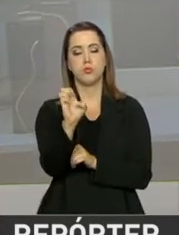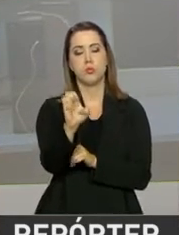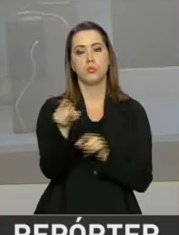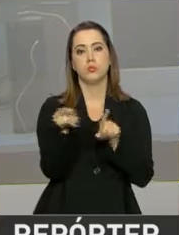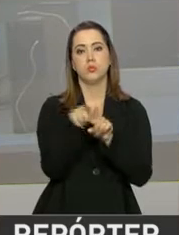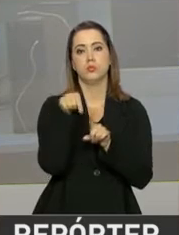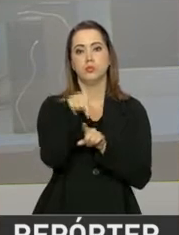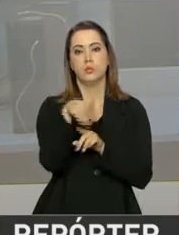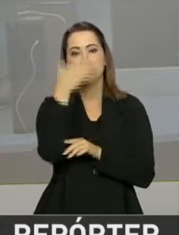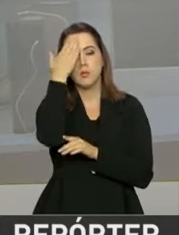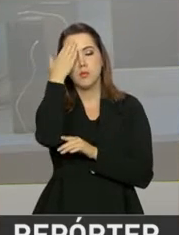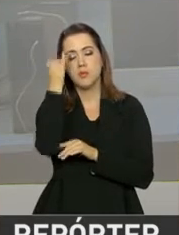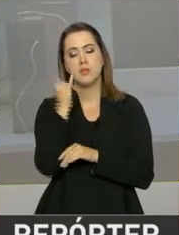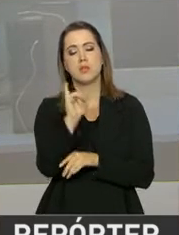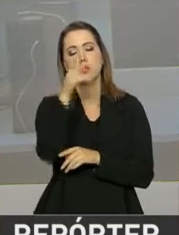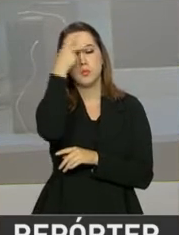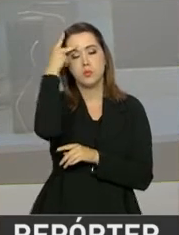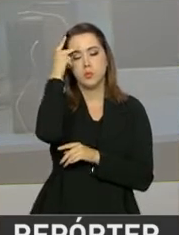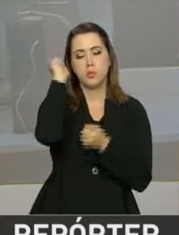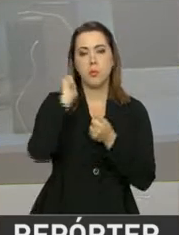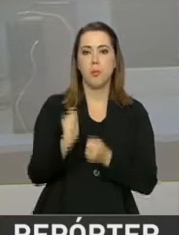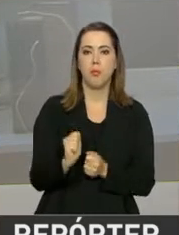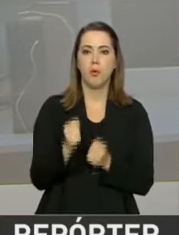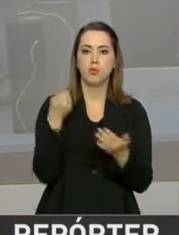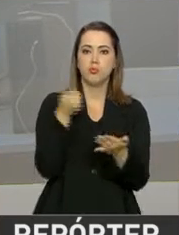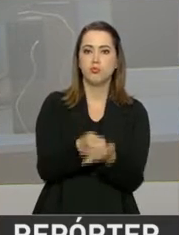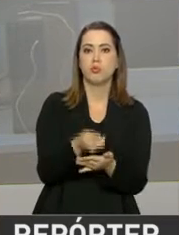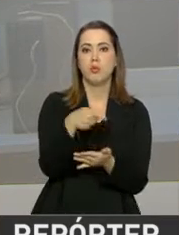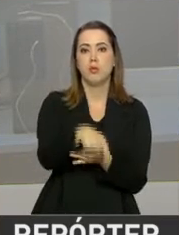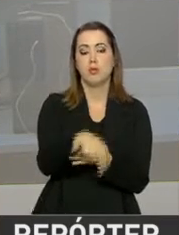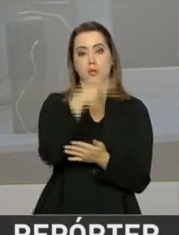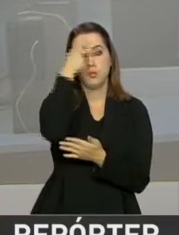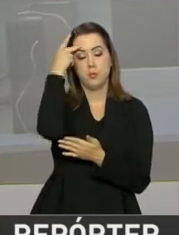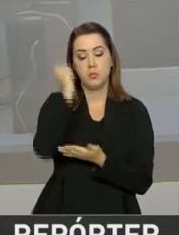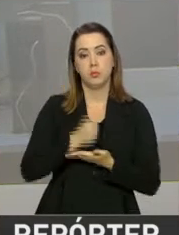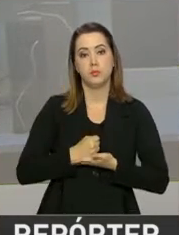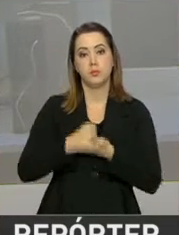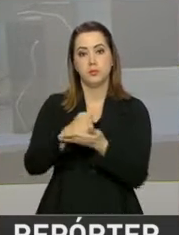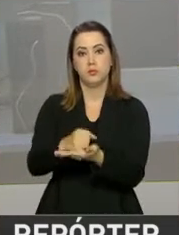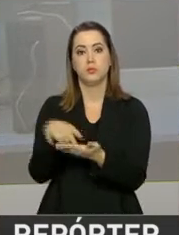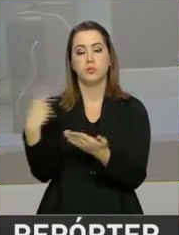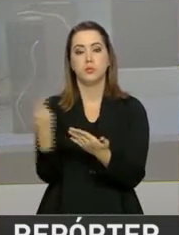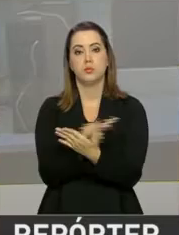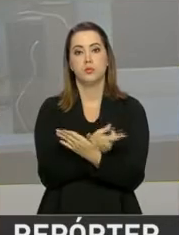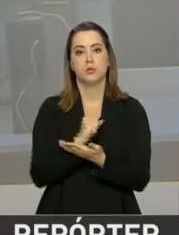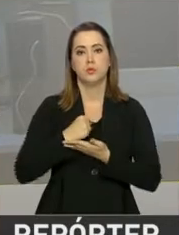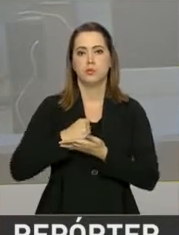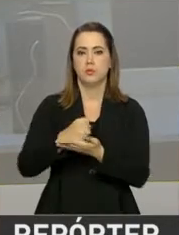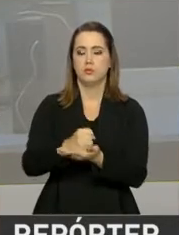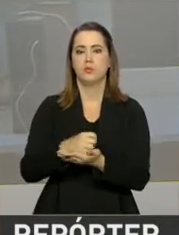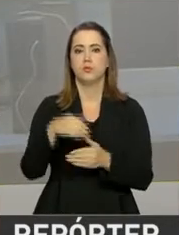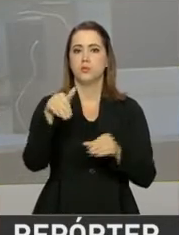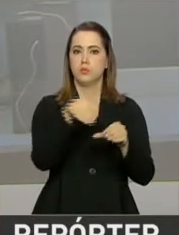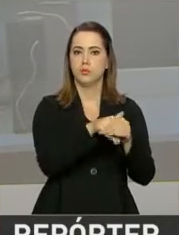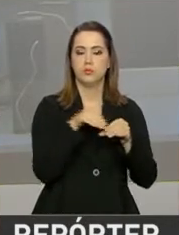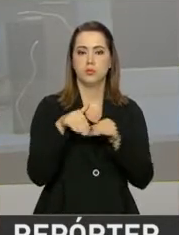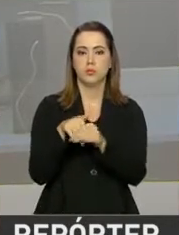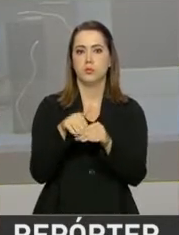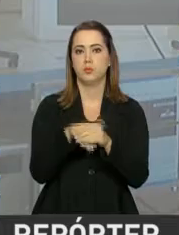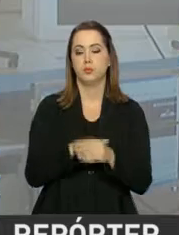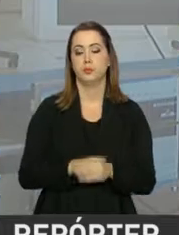investigar indícios de falta de capacidade Econômica de doadores inscritos no cadastro Que realizem doações para campanhas